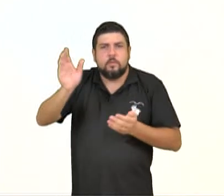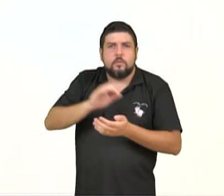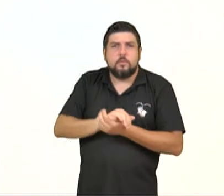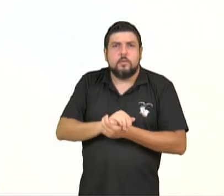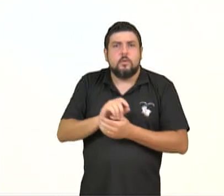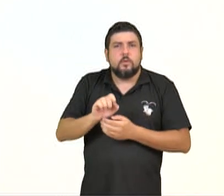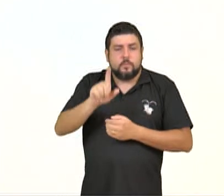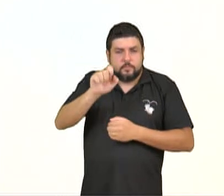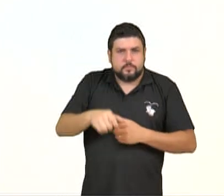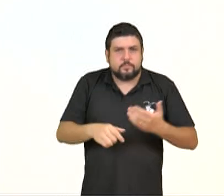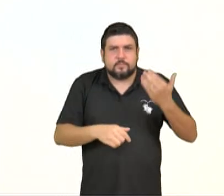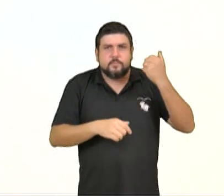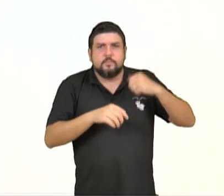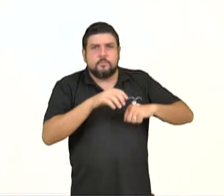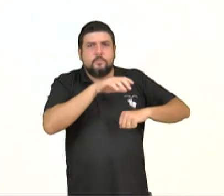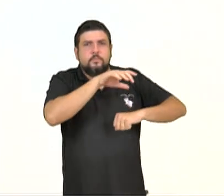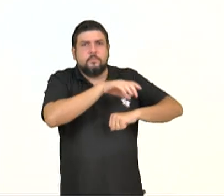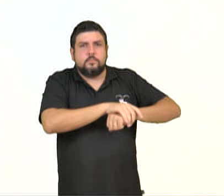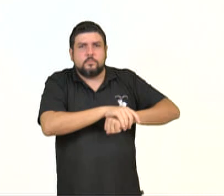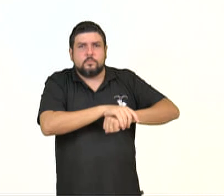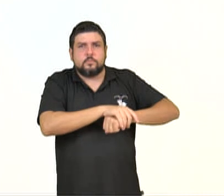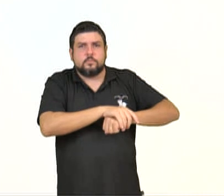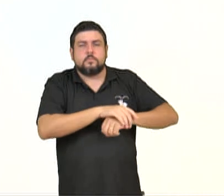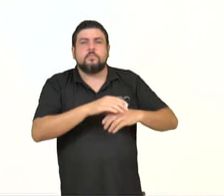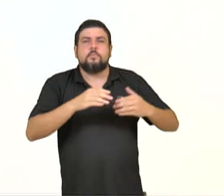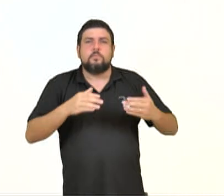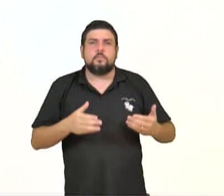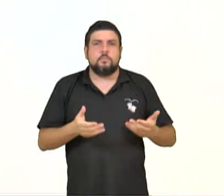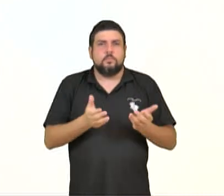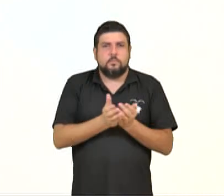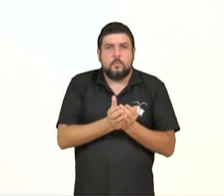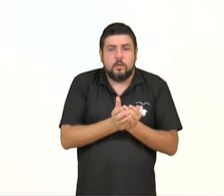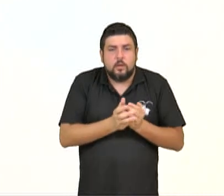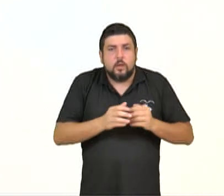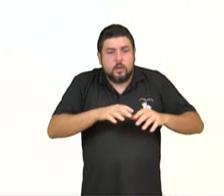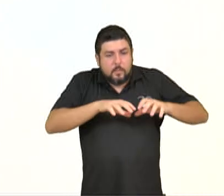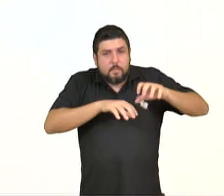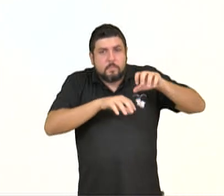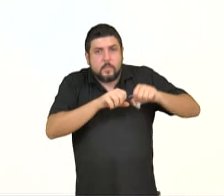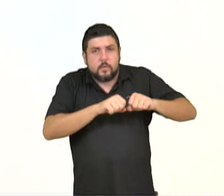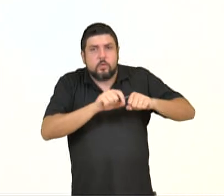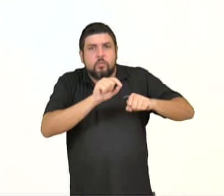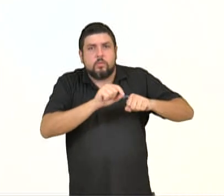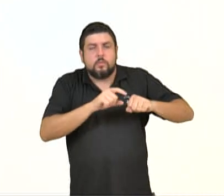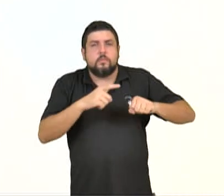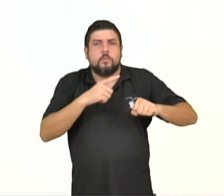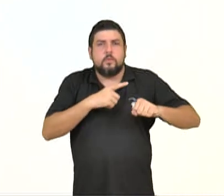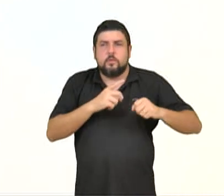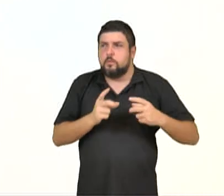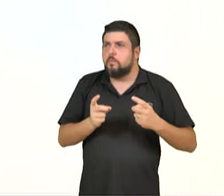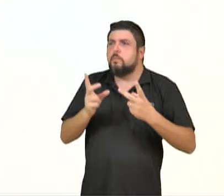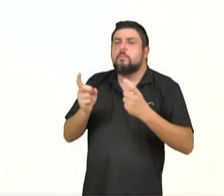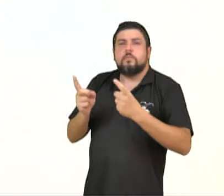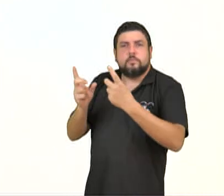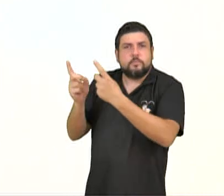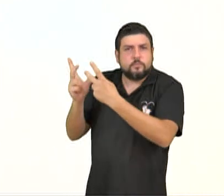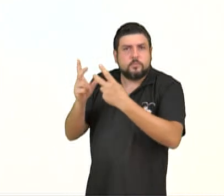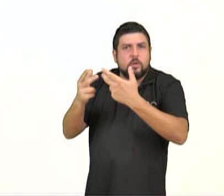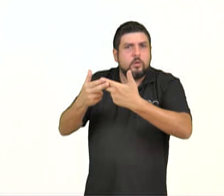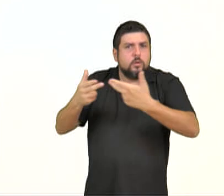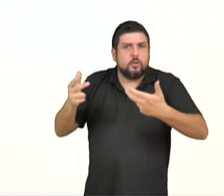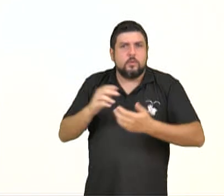situação colonial. Dessa situação colonial, a gente percebe muito a exportação de matéria-prima,